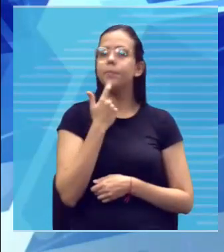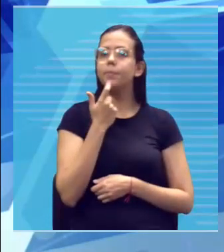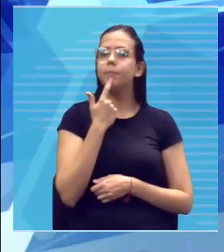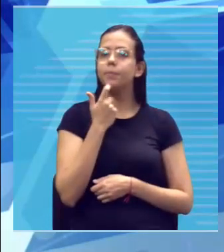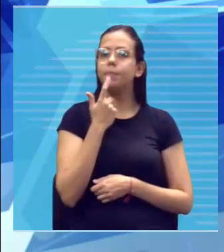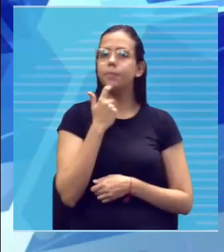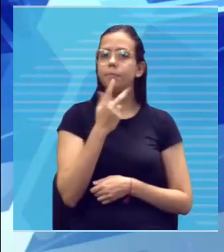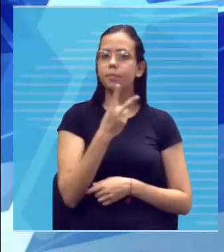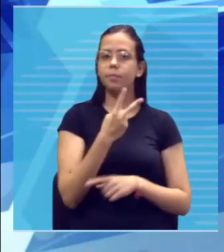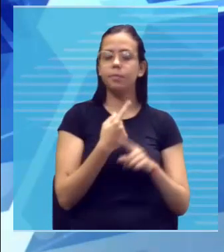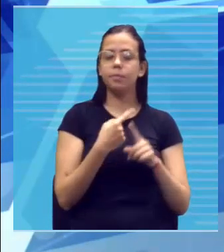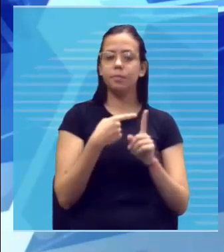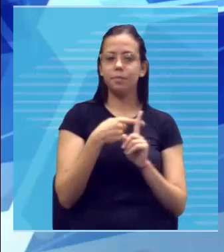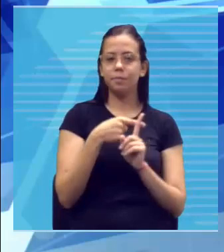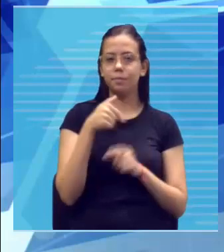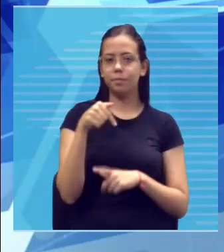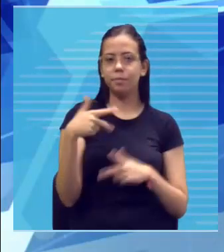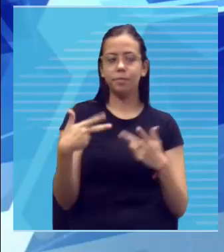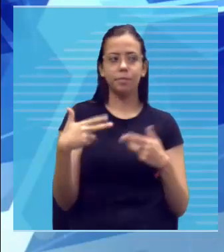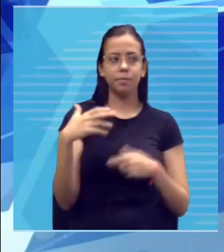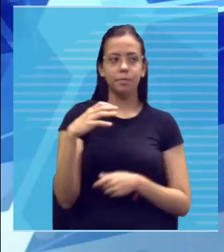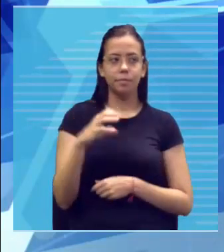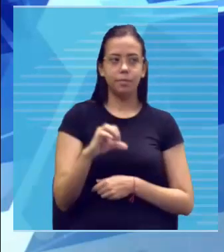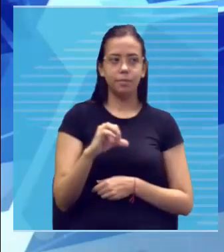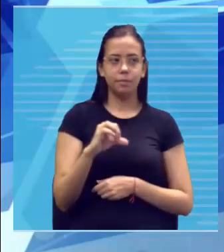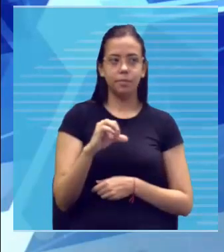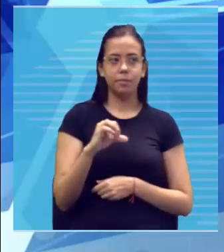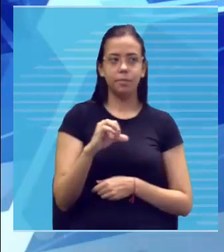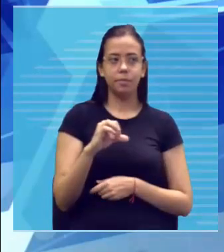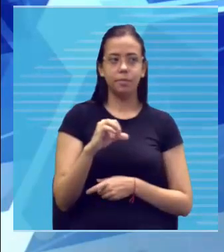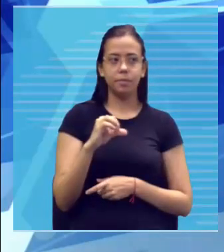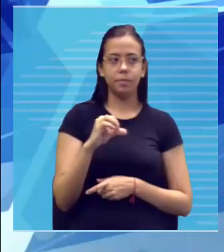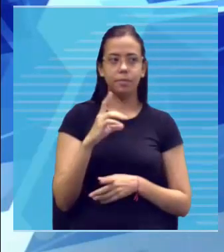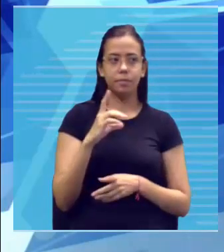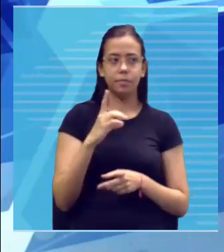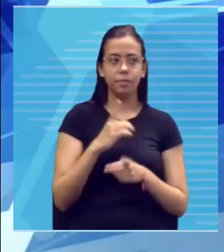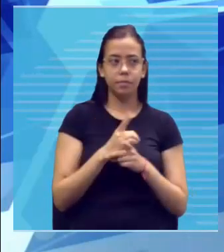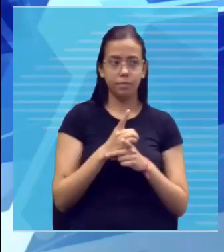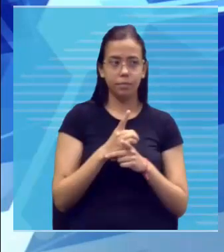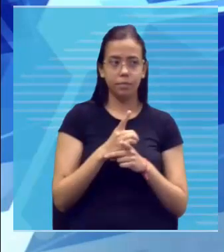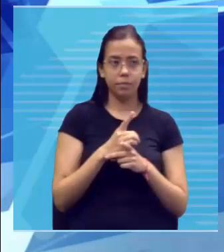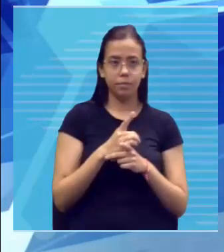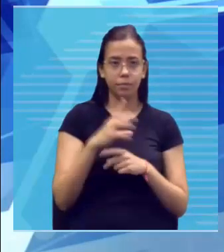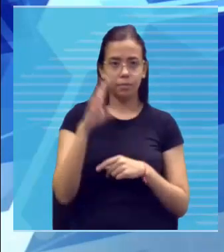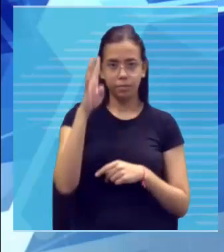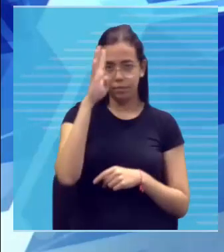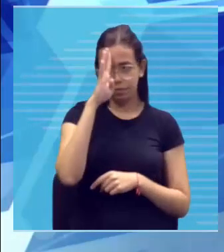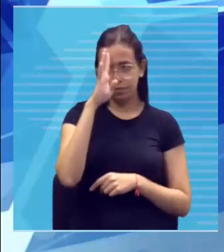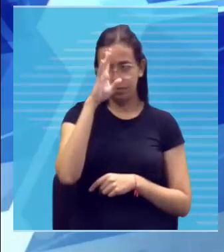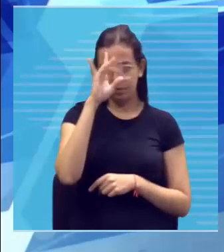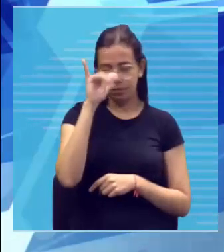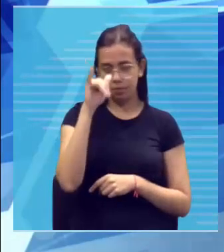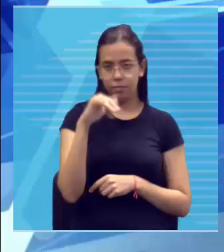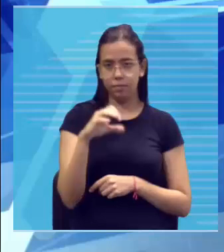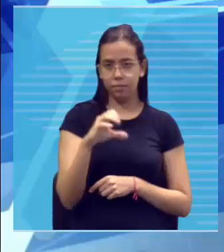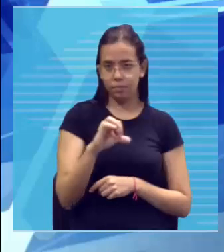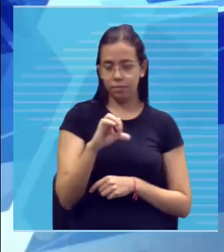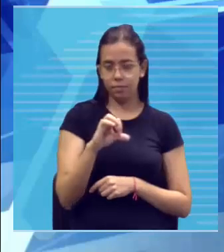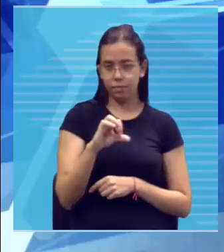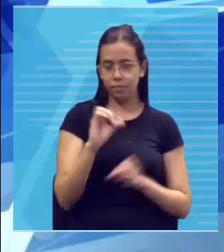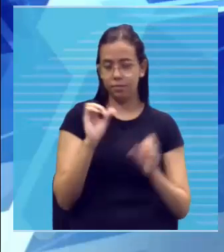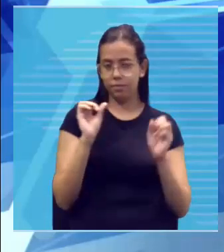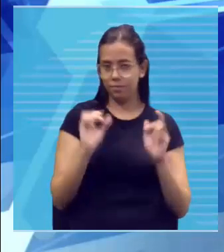2 + 79 a gente se encontra agora quarta-feira dia 9 Tá certo beleza